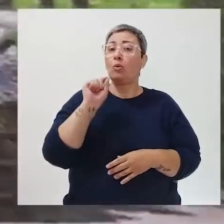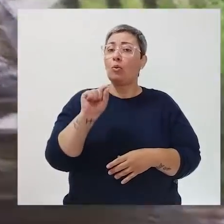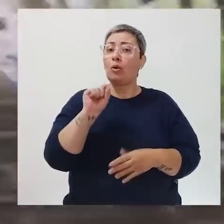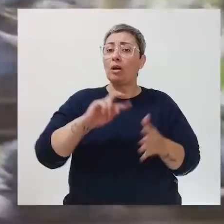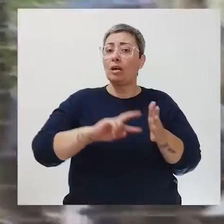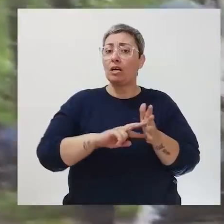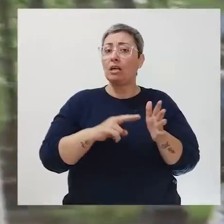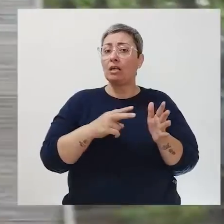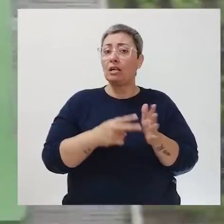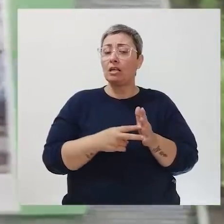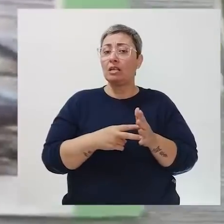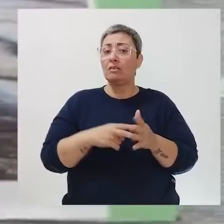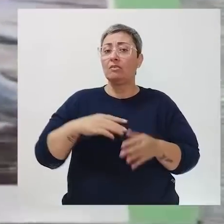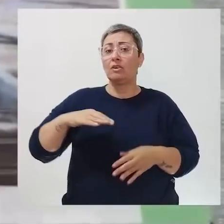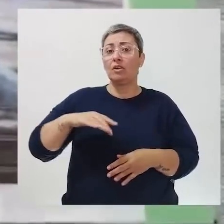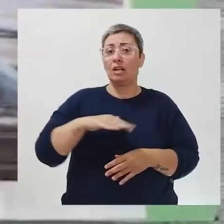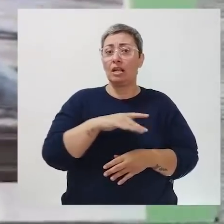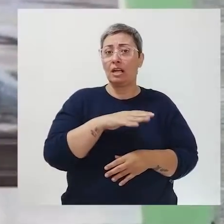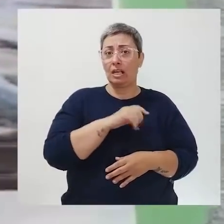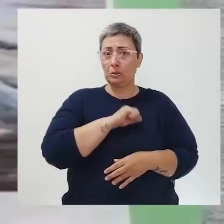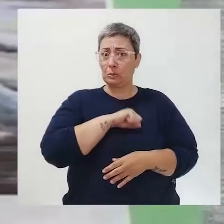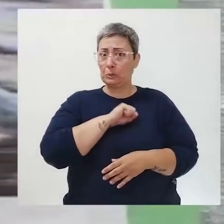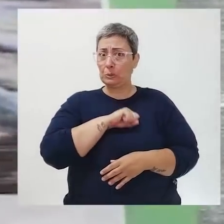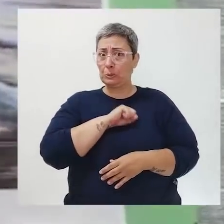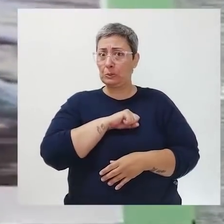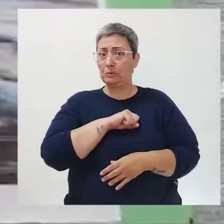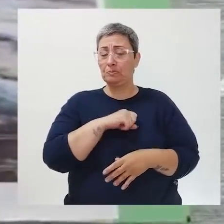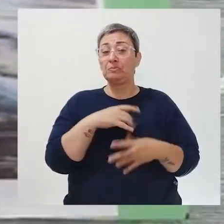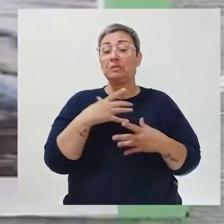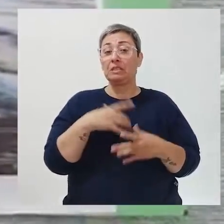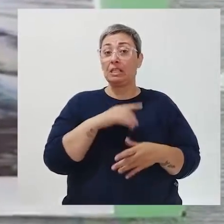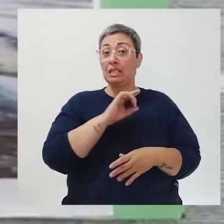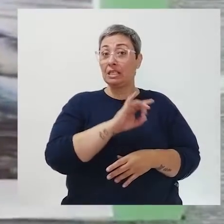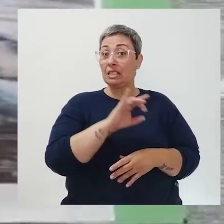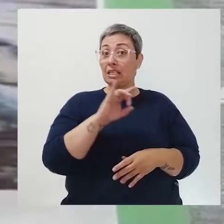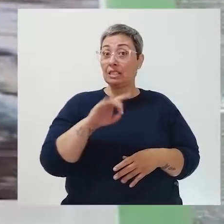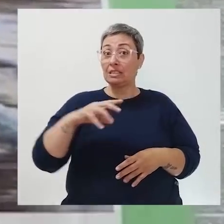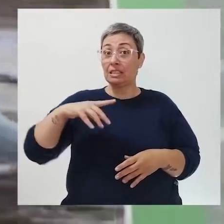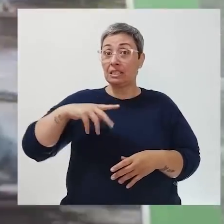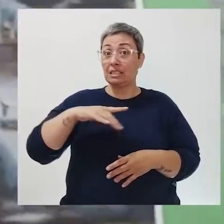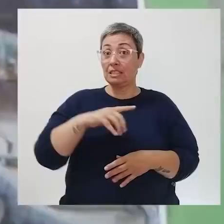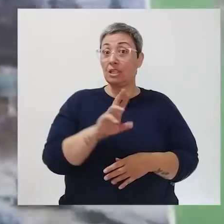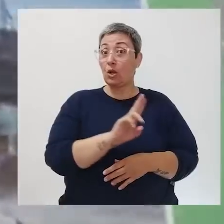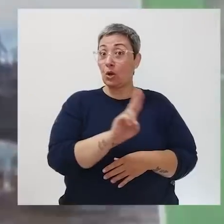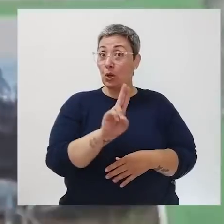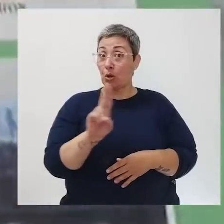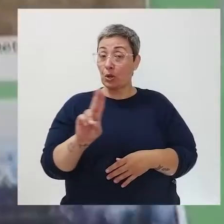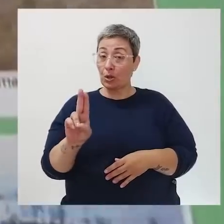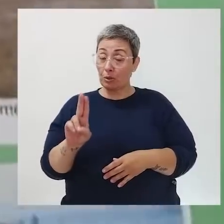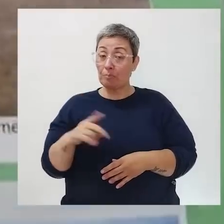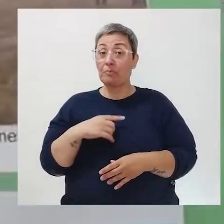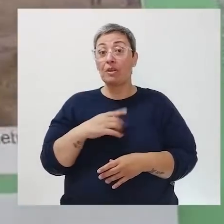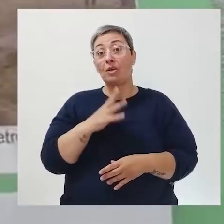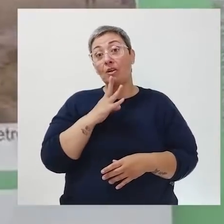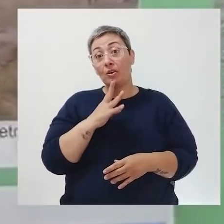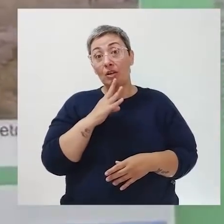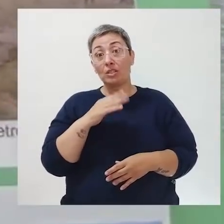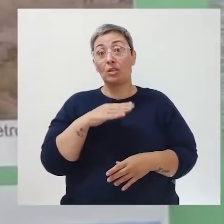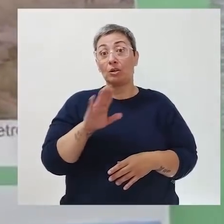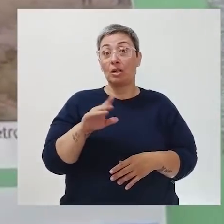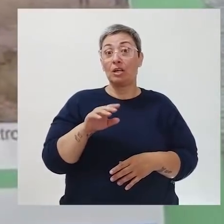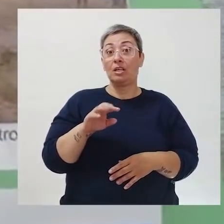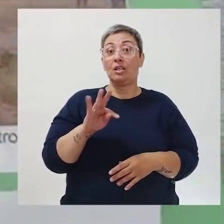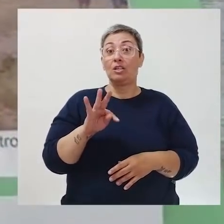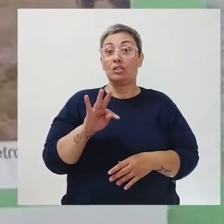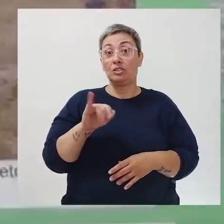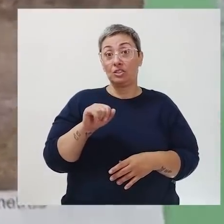ela significa lagarto terrível. E cada dinossauro tem um nome, né? Vocês conhecem mais, aí